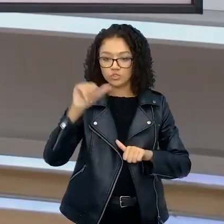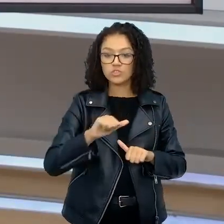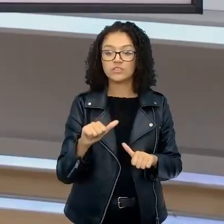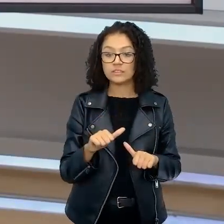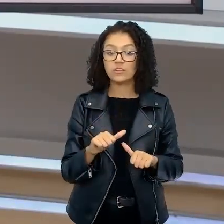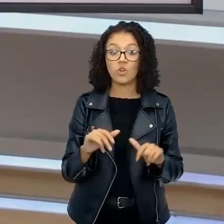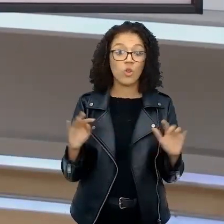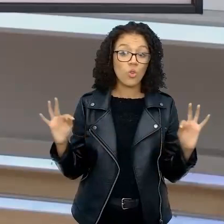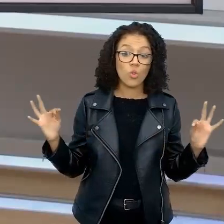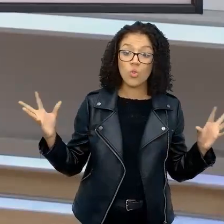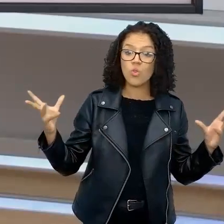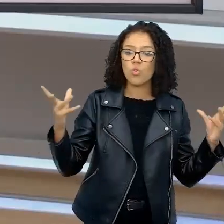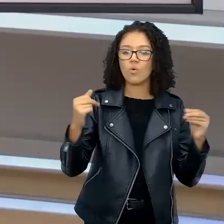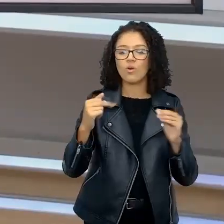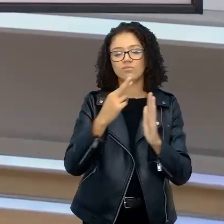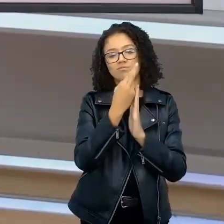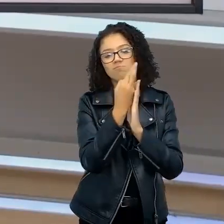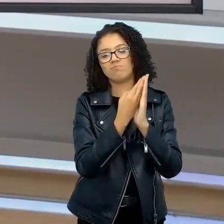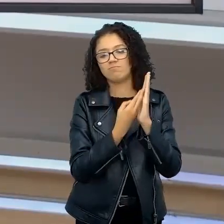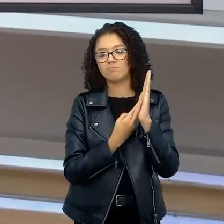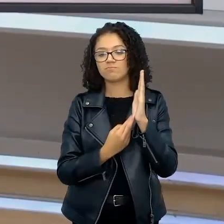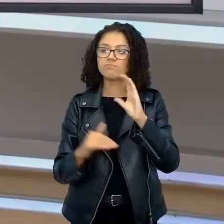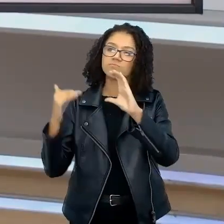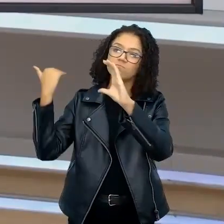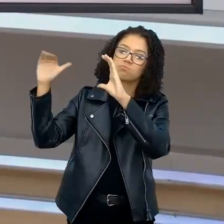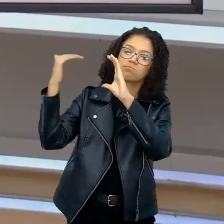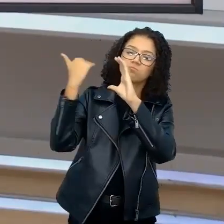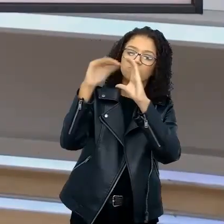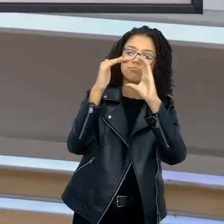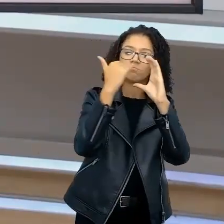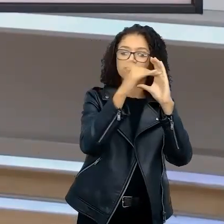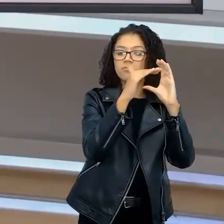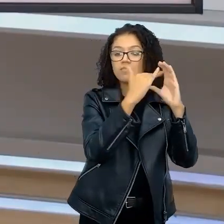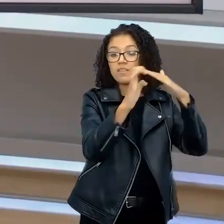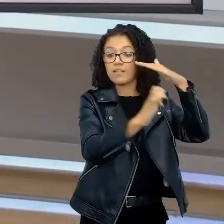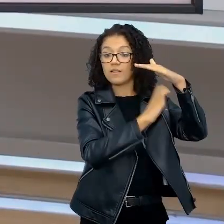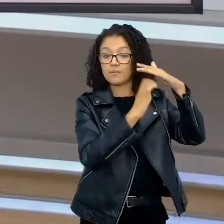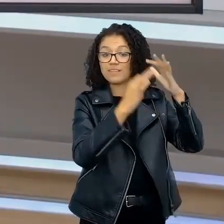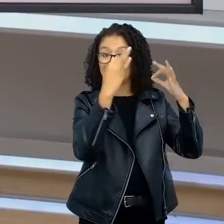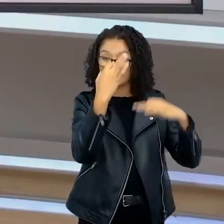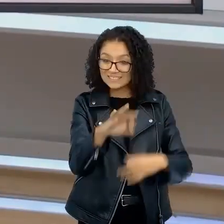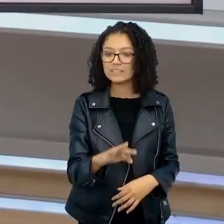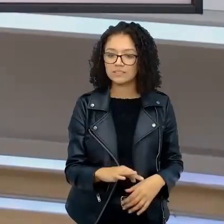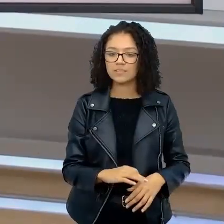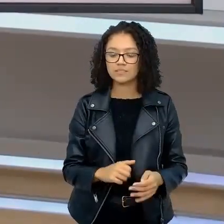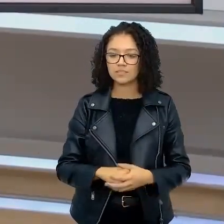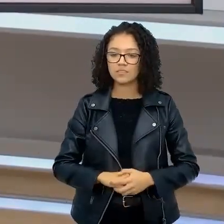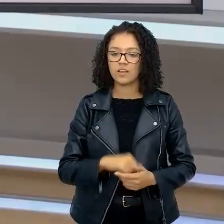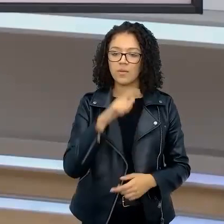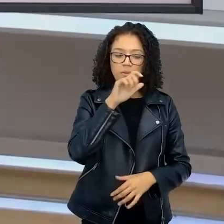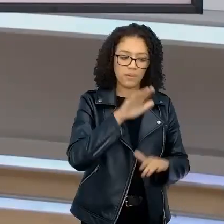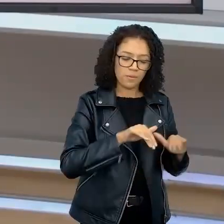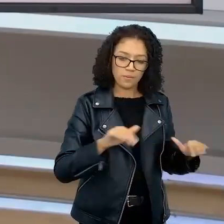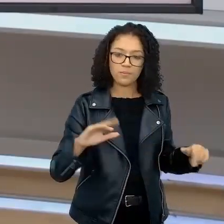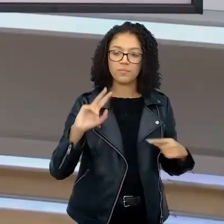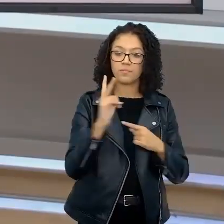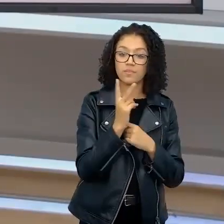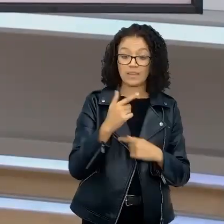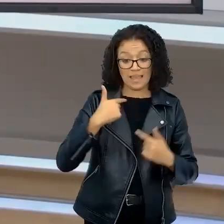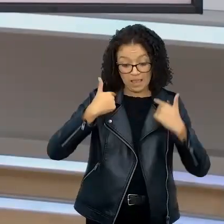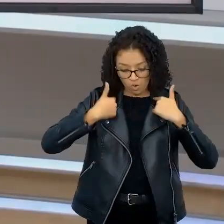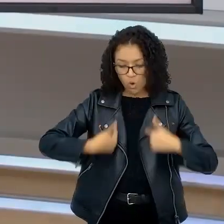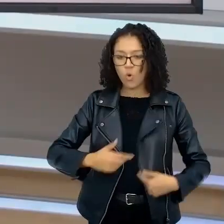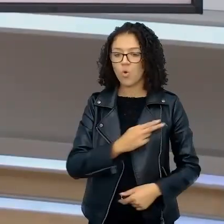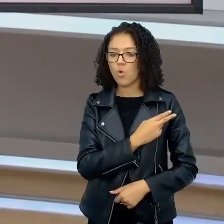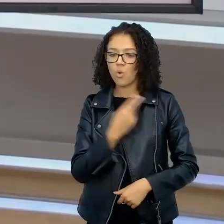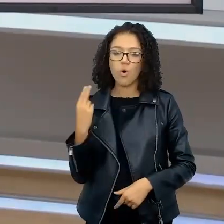vai encaminhar esse relatório para esses serviços em específico, contemplando a questão do sigilo profissional e do